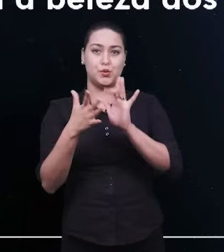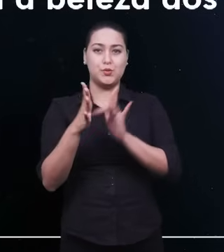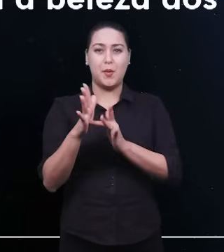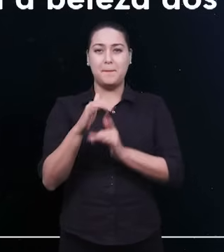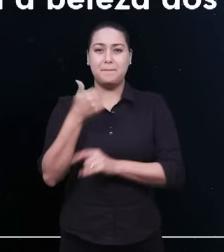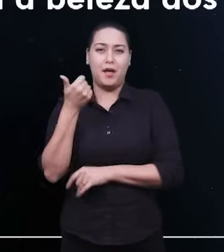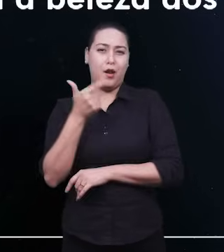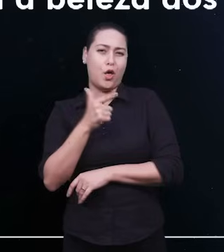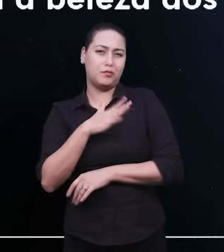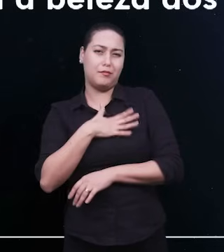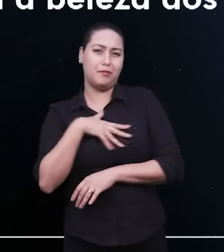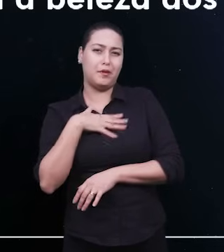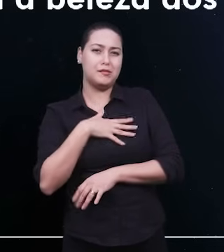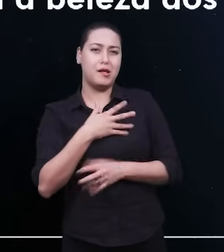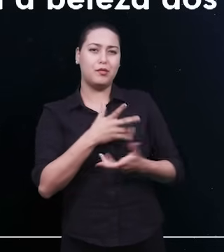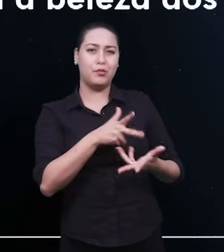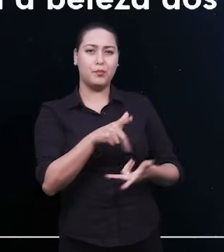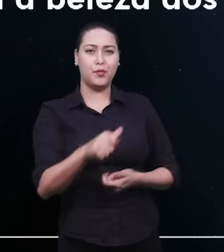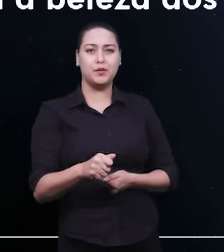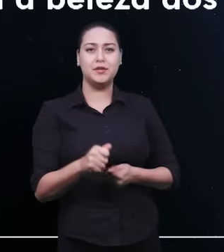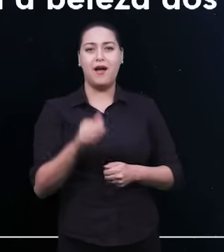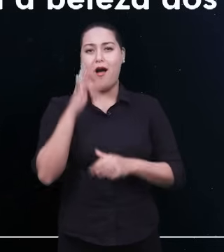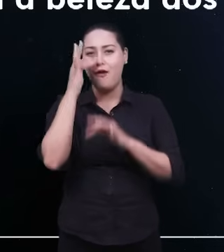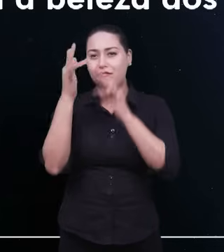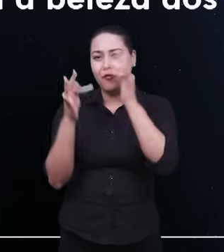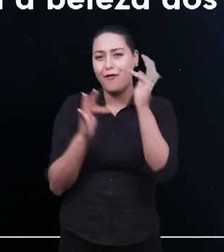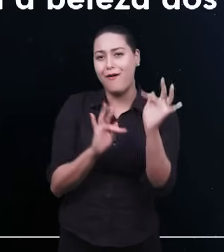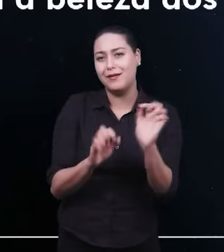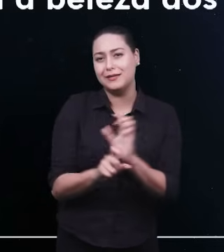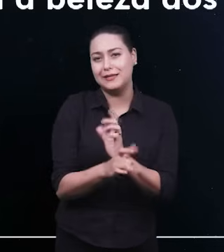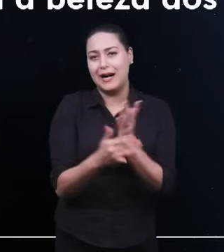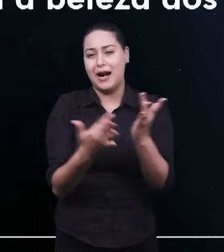vida. Aparecem as flores na terra, fala dos dons